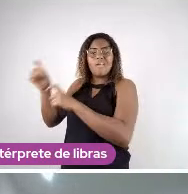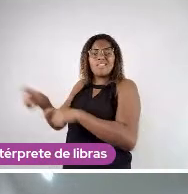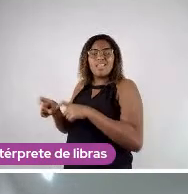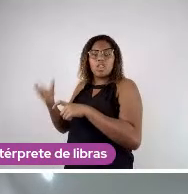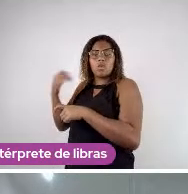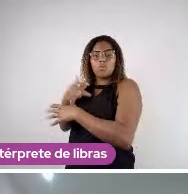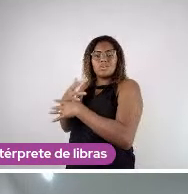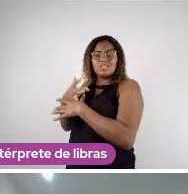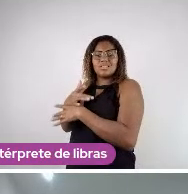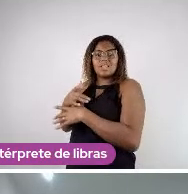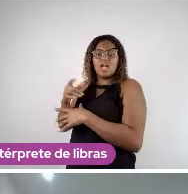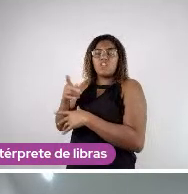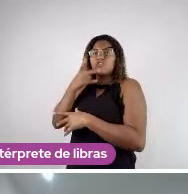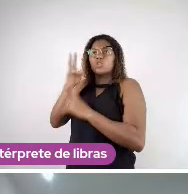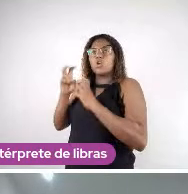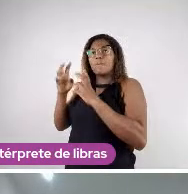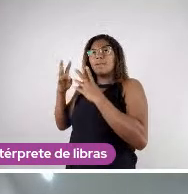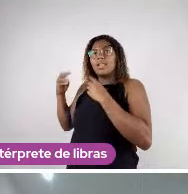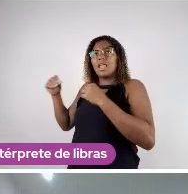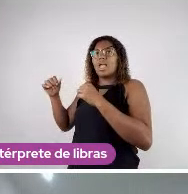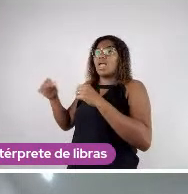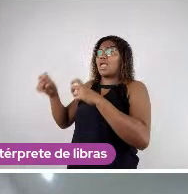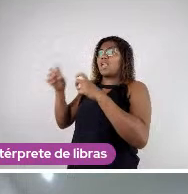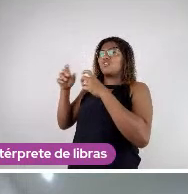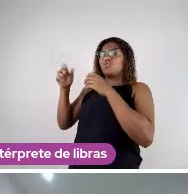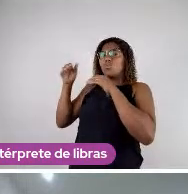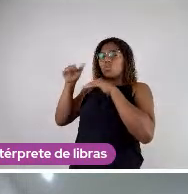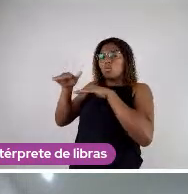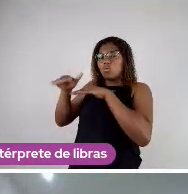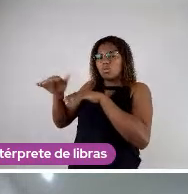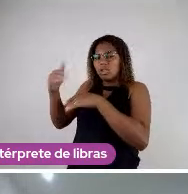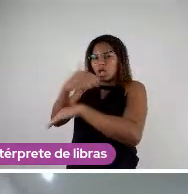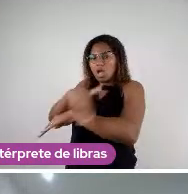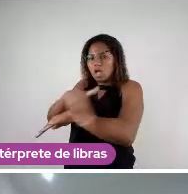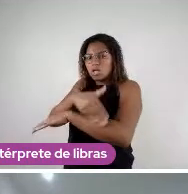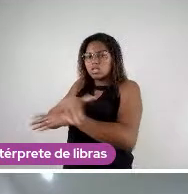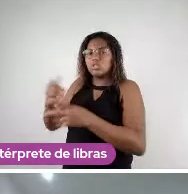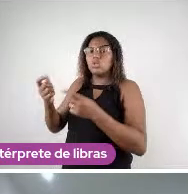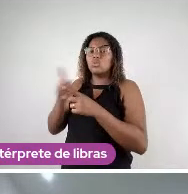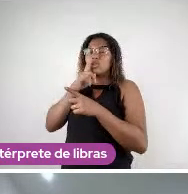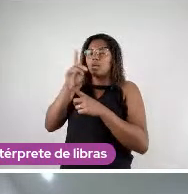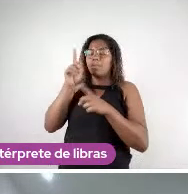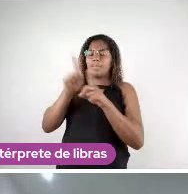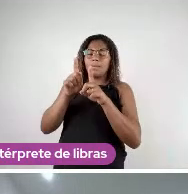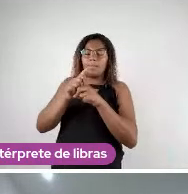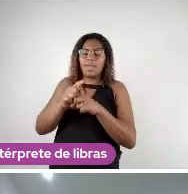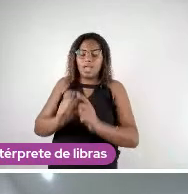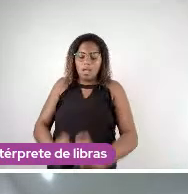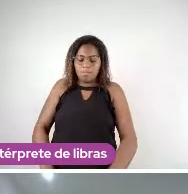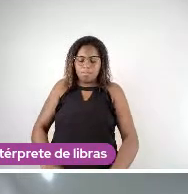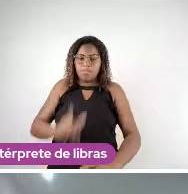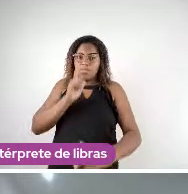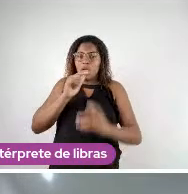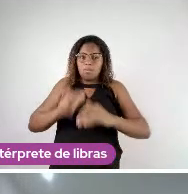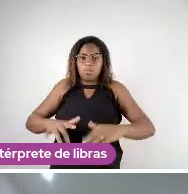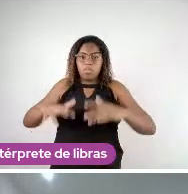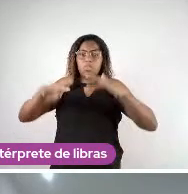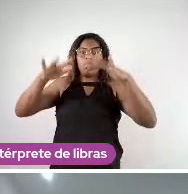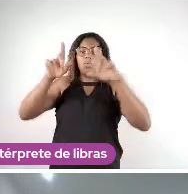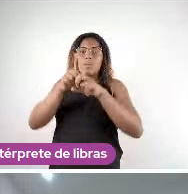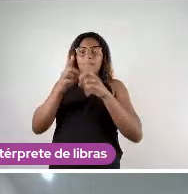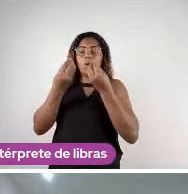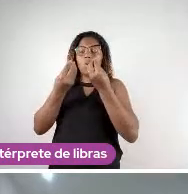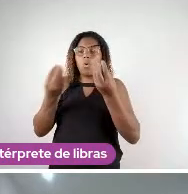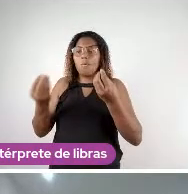parte terrestre, o trânsito da cidade, as questões dos alagamentos, mas a gente pensar, então, como incluir a